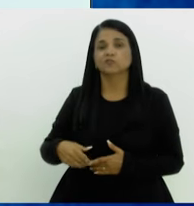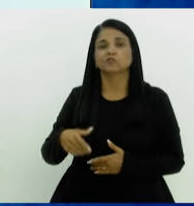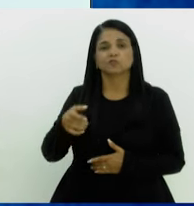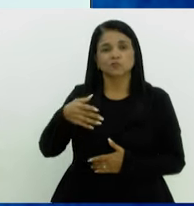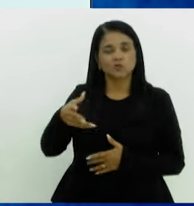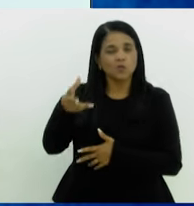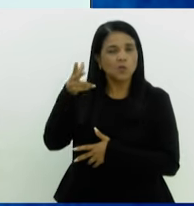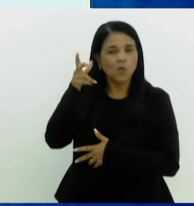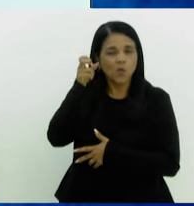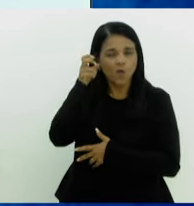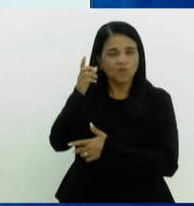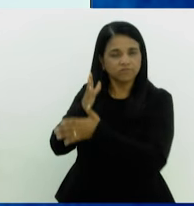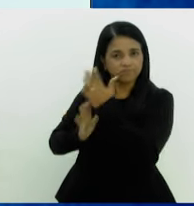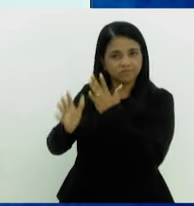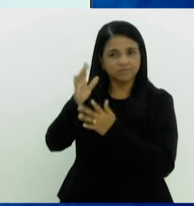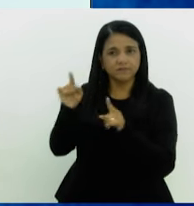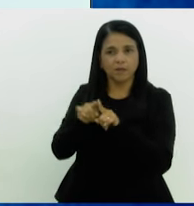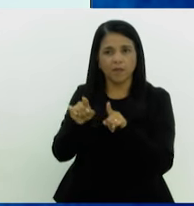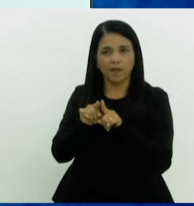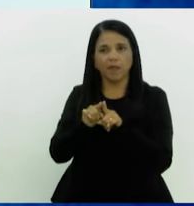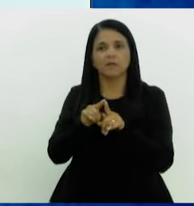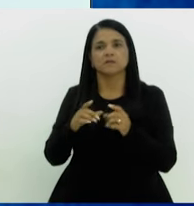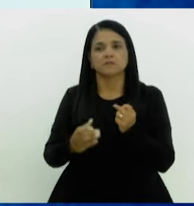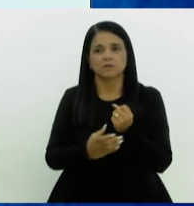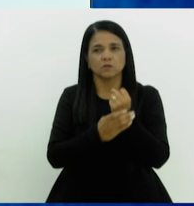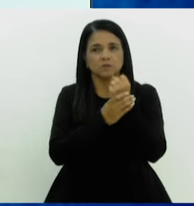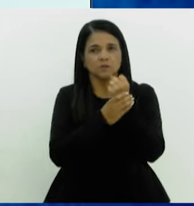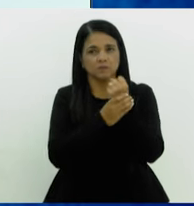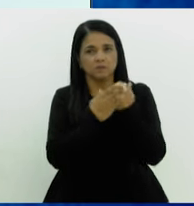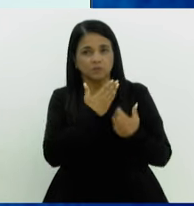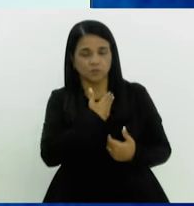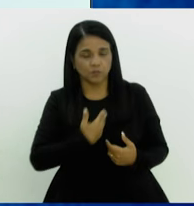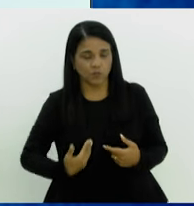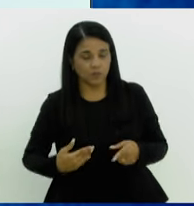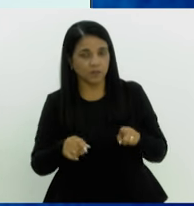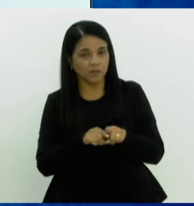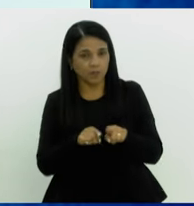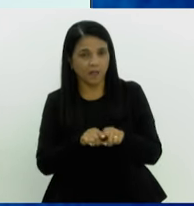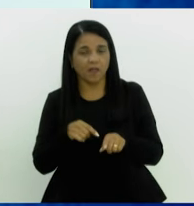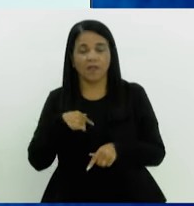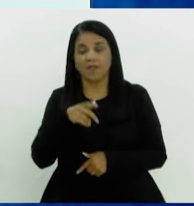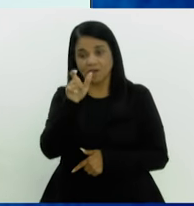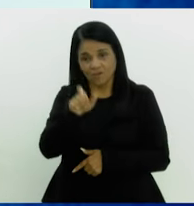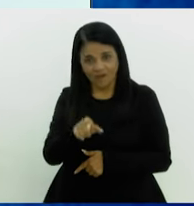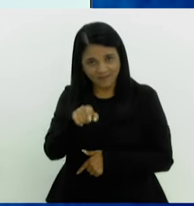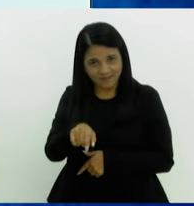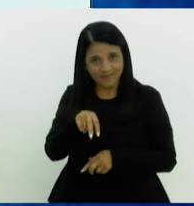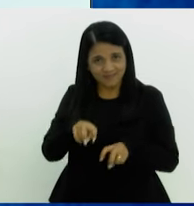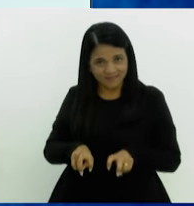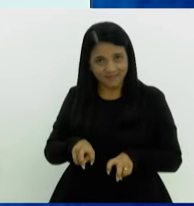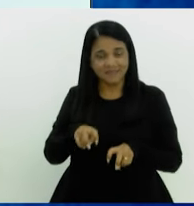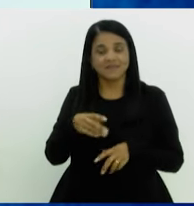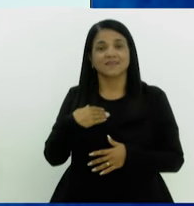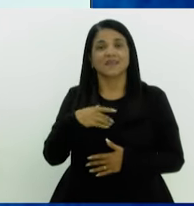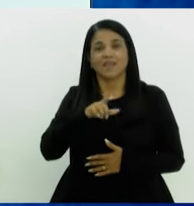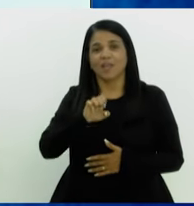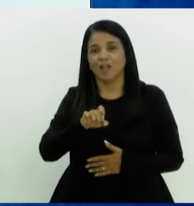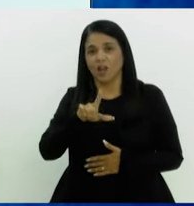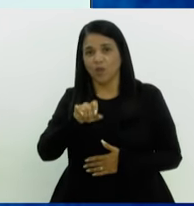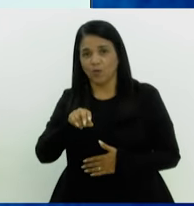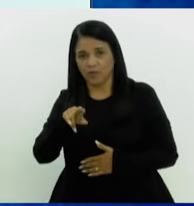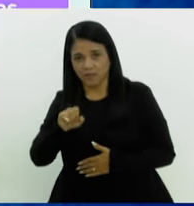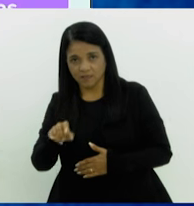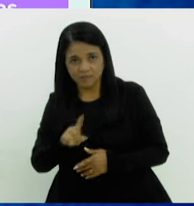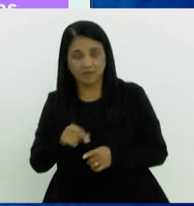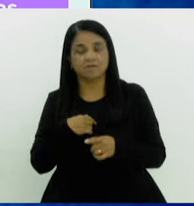públicas as deputadas que estão aqui nessa mesa a secretária elía que também é uma grande contribuidora nossa